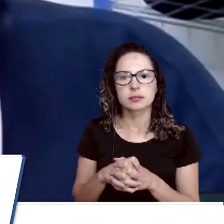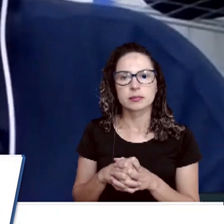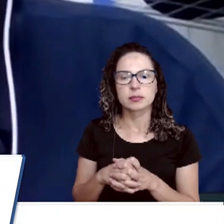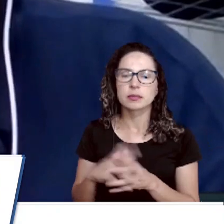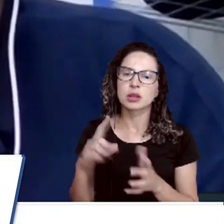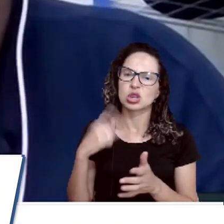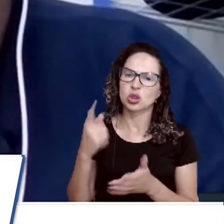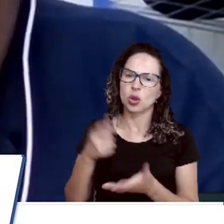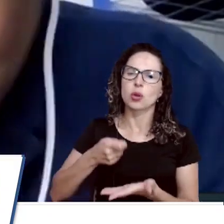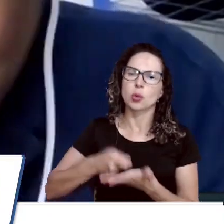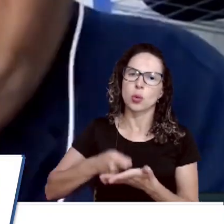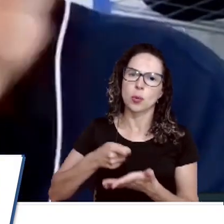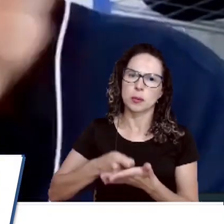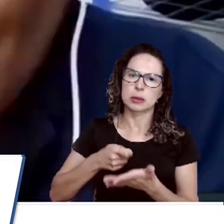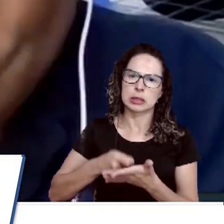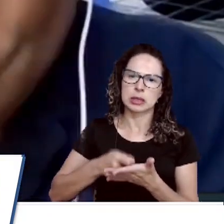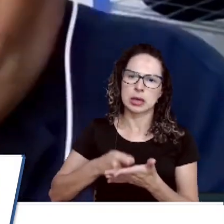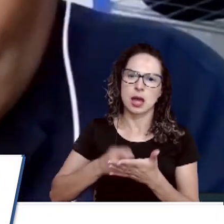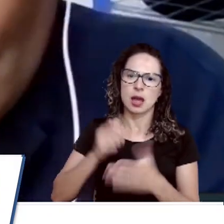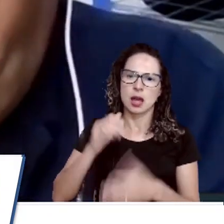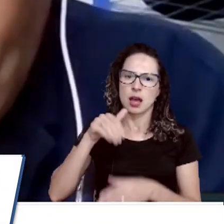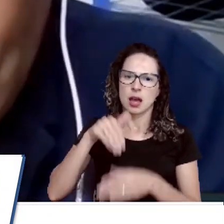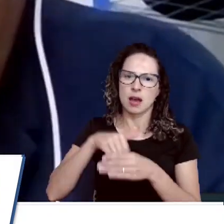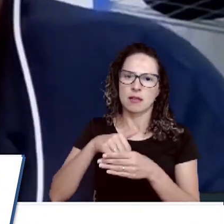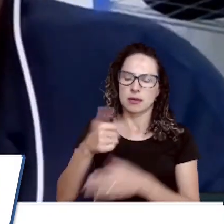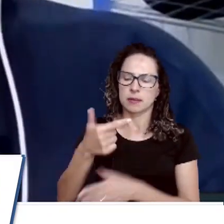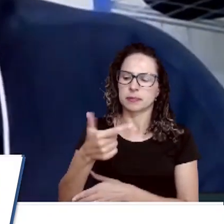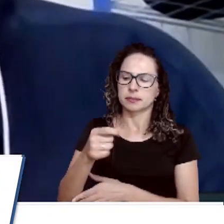fazer voltar em 2019.